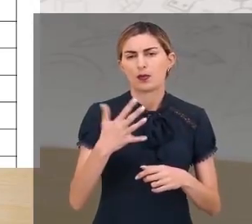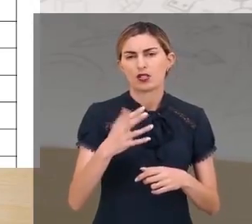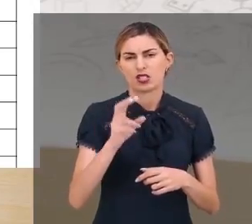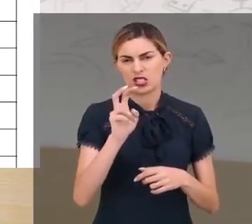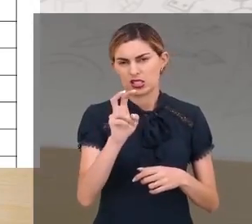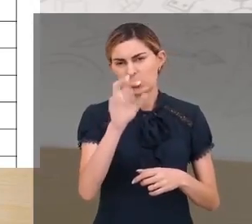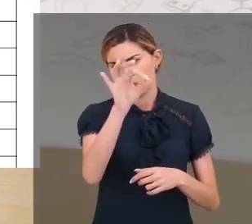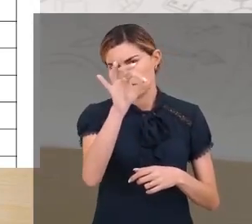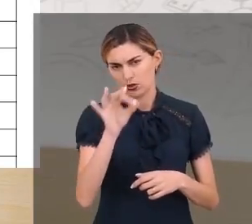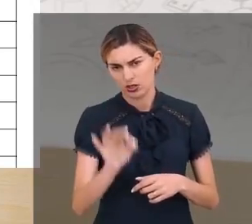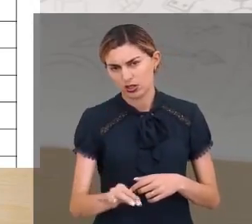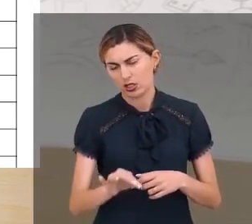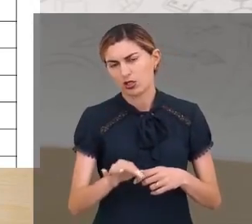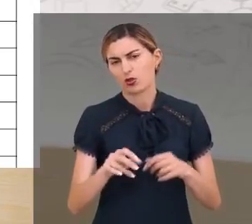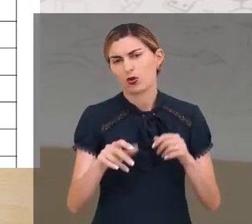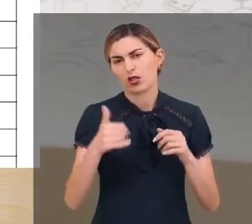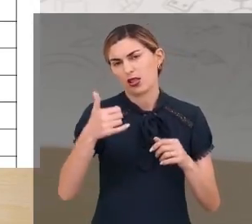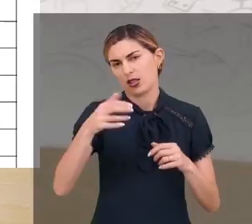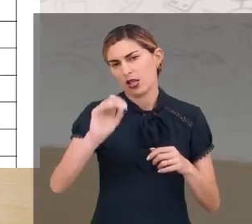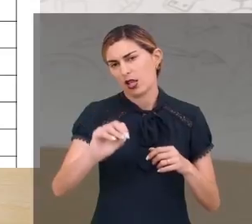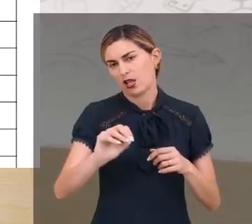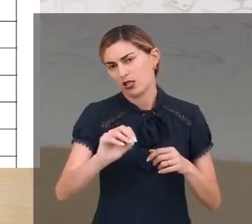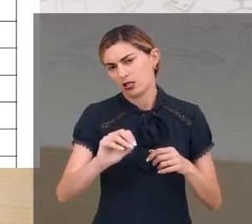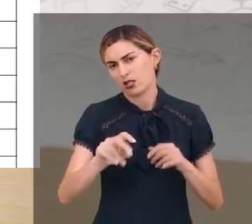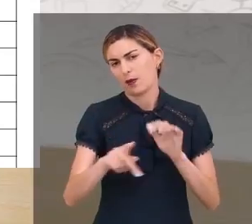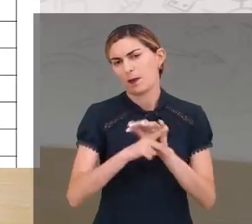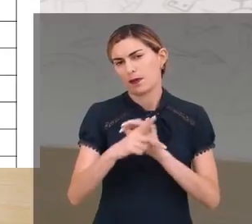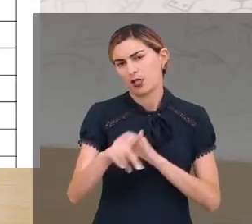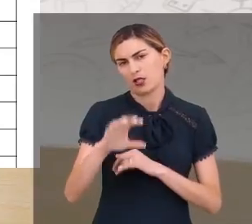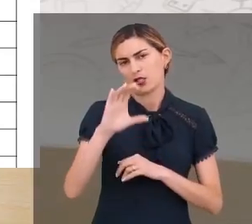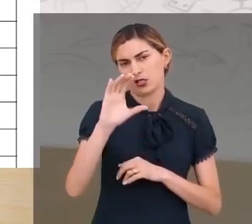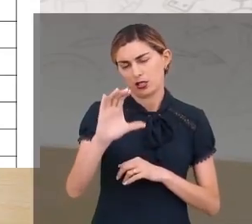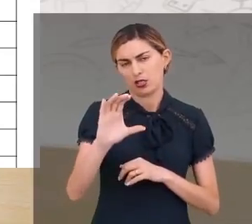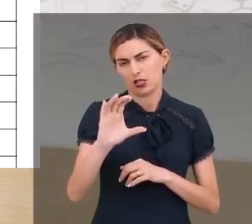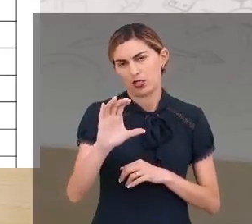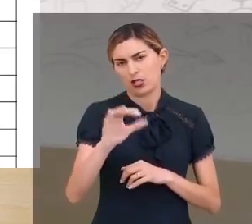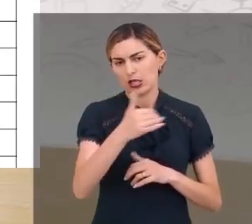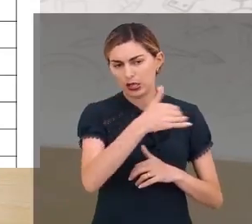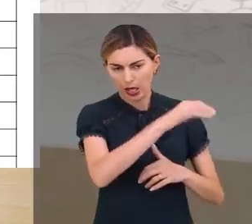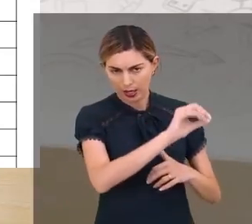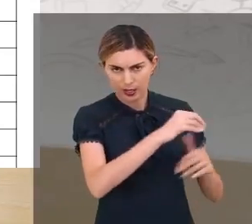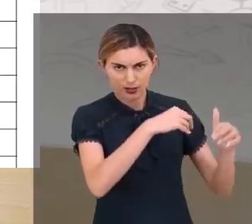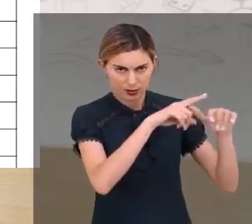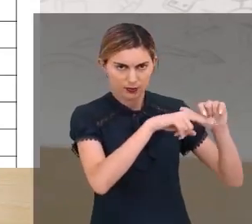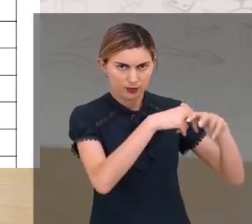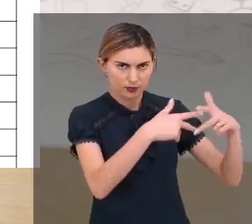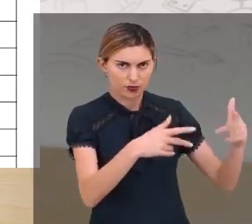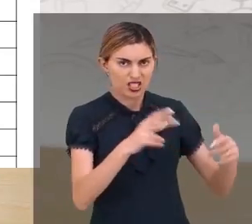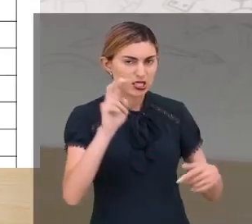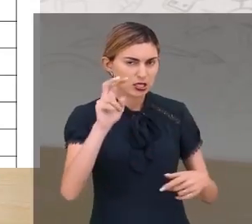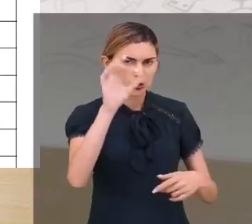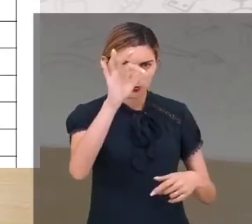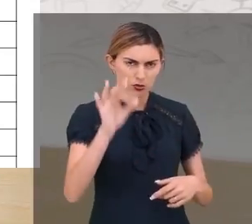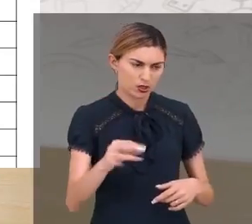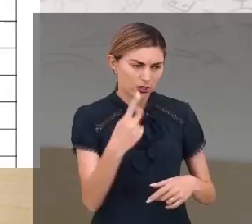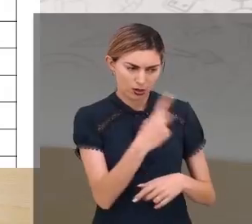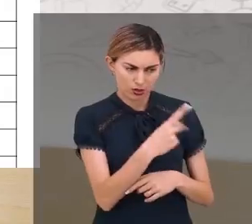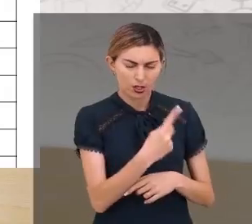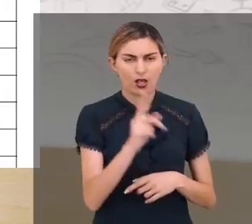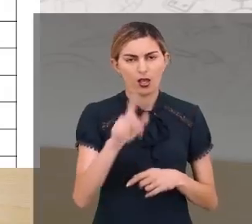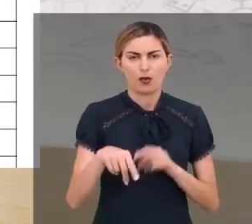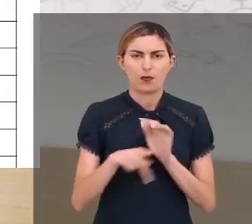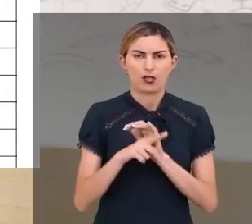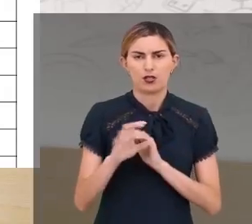dos itens, que são 5 para o estoque de 10, esses itens são curva C e demandam apenas 5% do